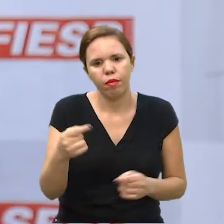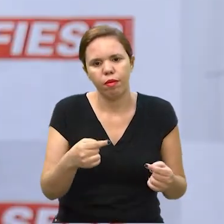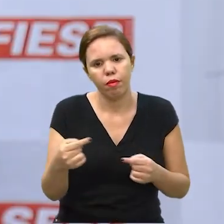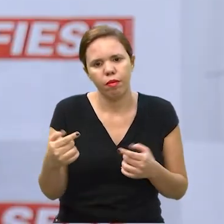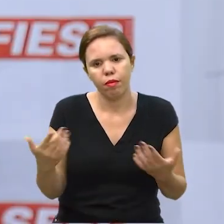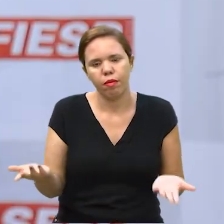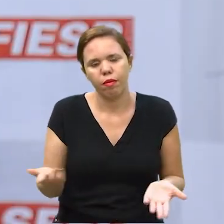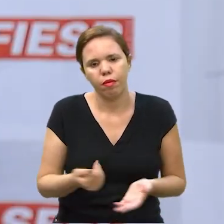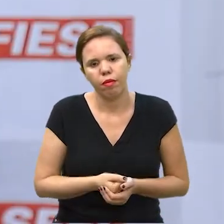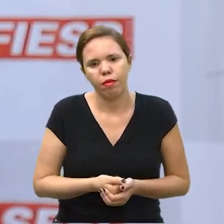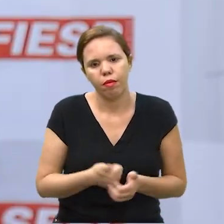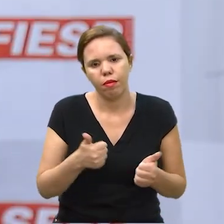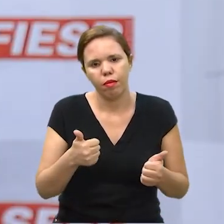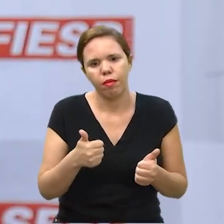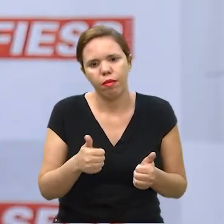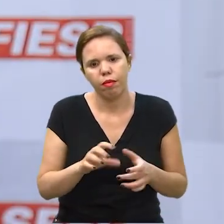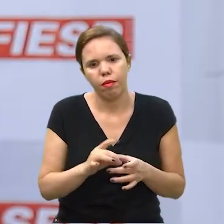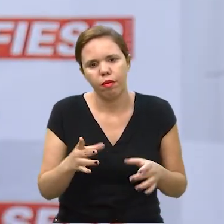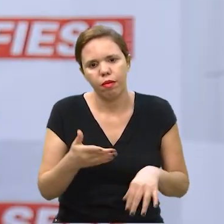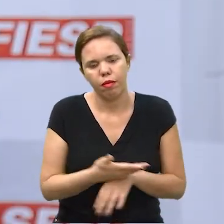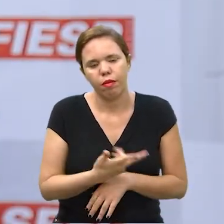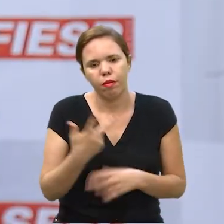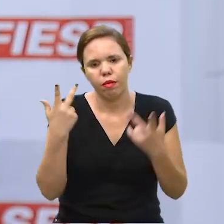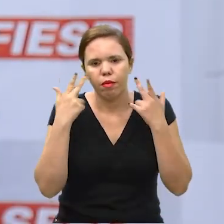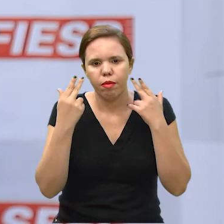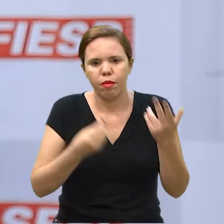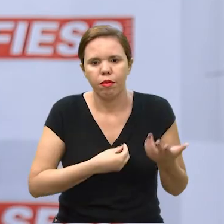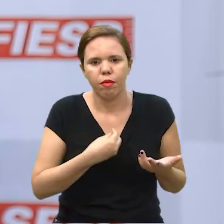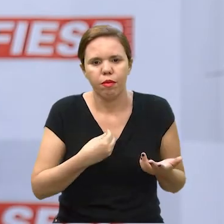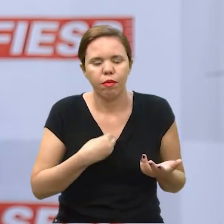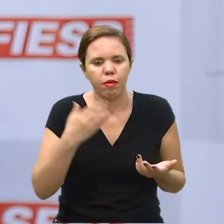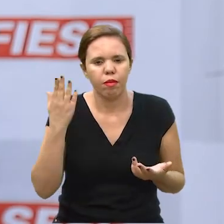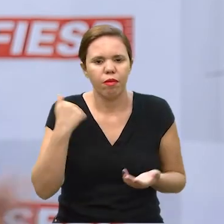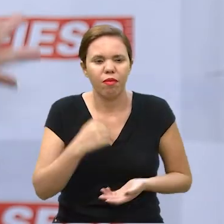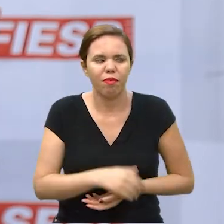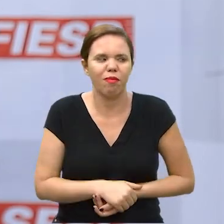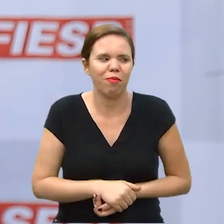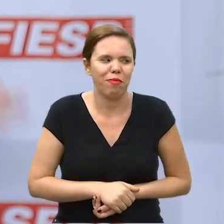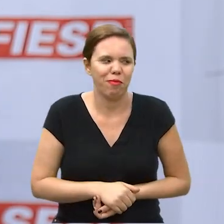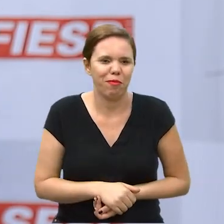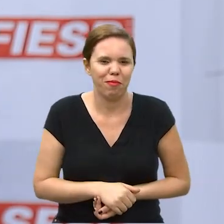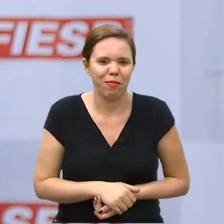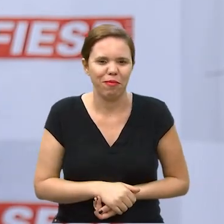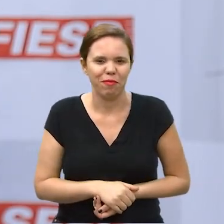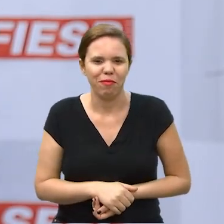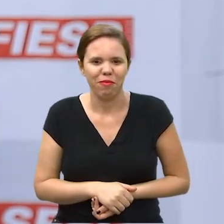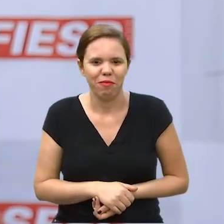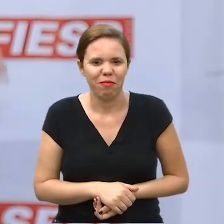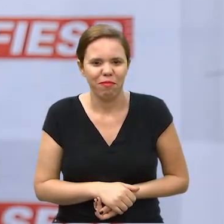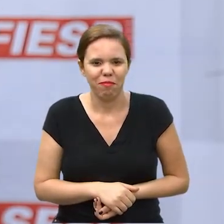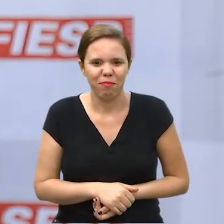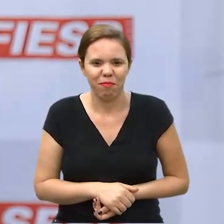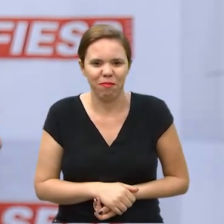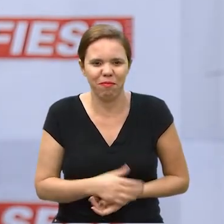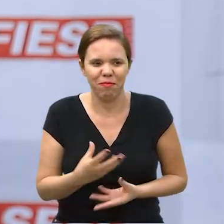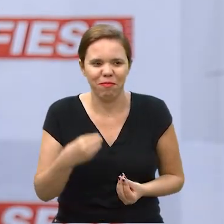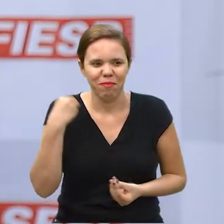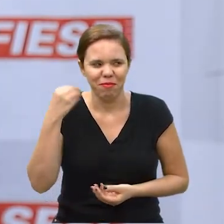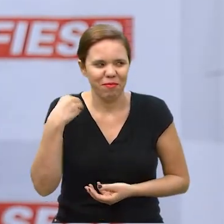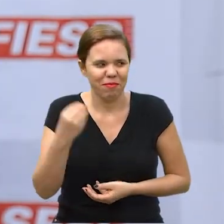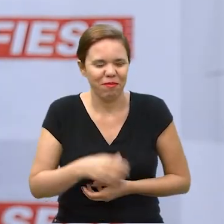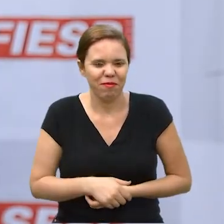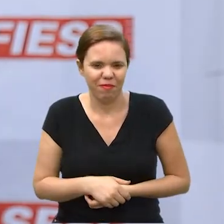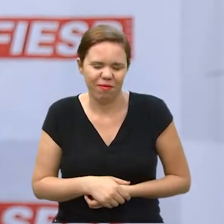Ah, tá bom, faz parte da vida, eu já sabia mesmo, tipo... Não, tem tanta, eu não tenho tanta experiência também,